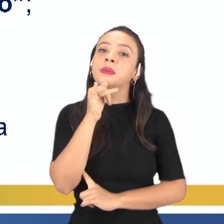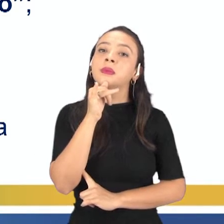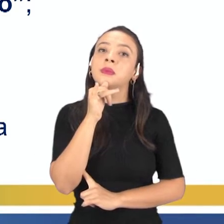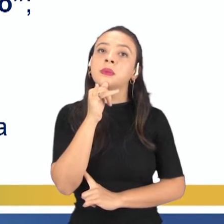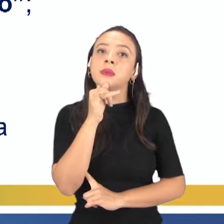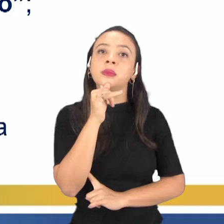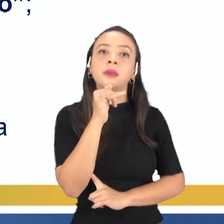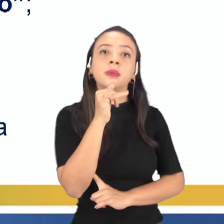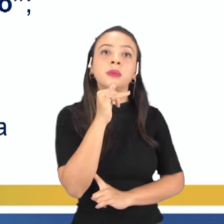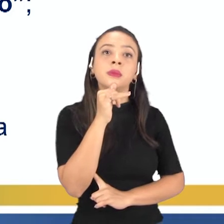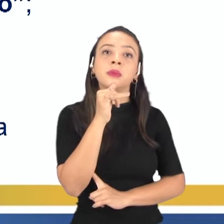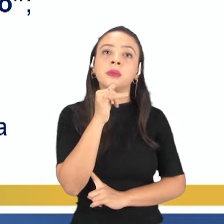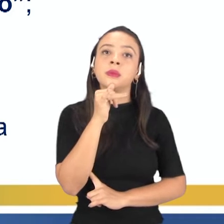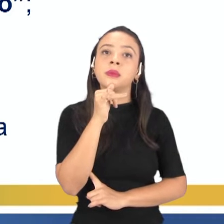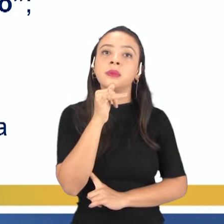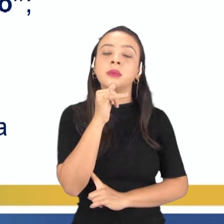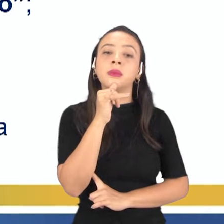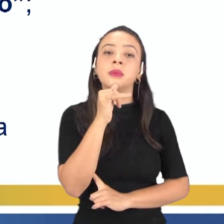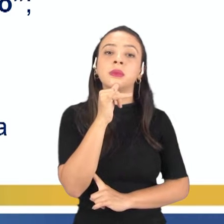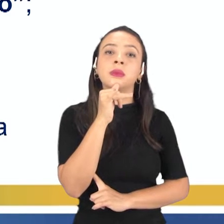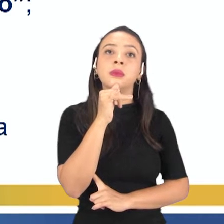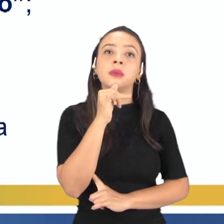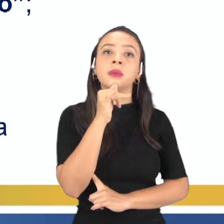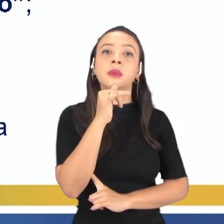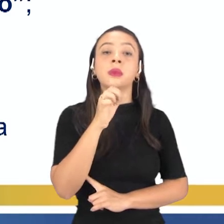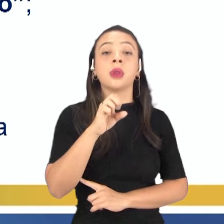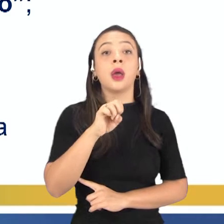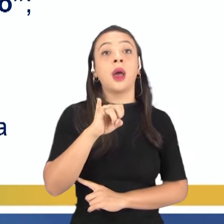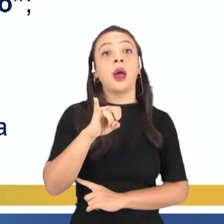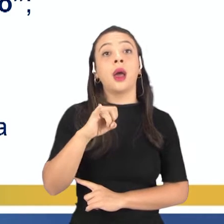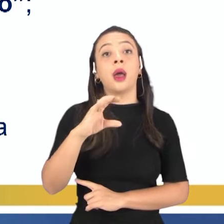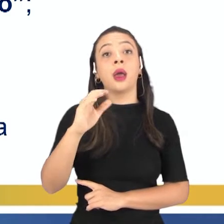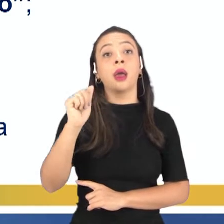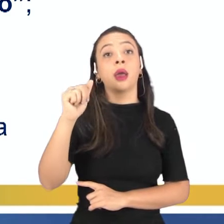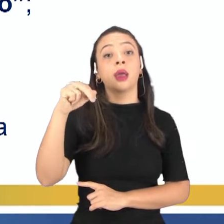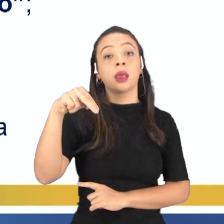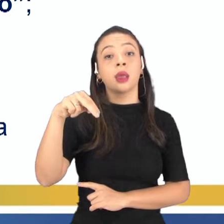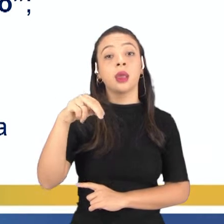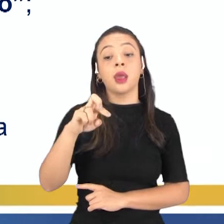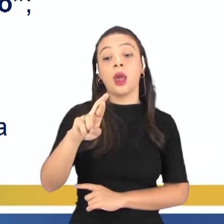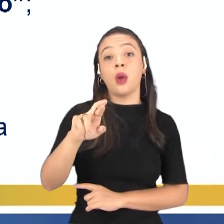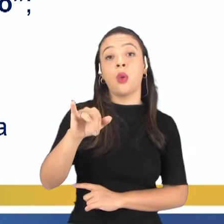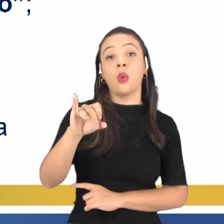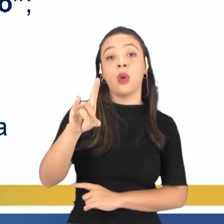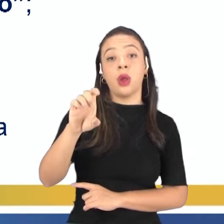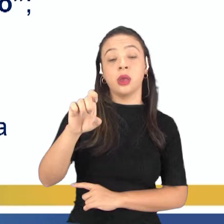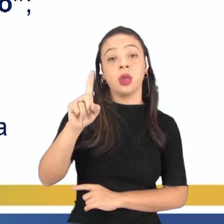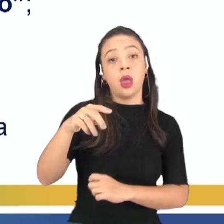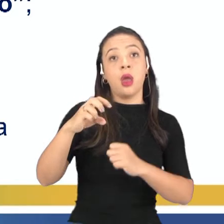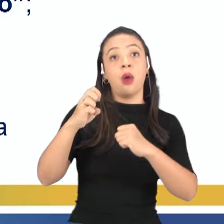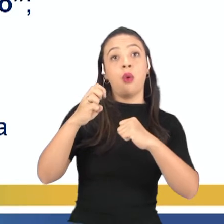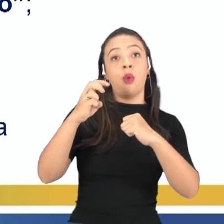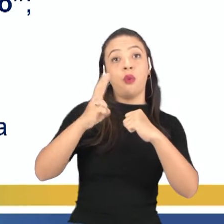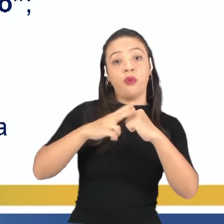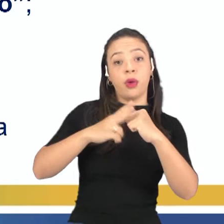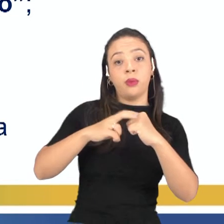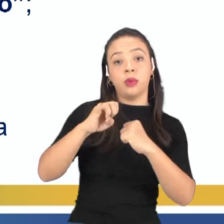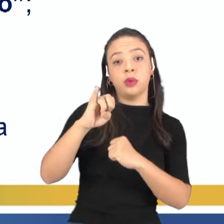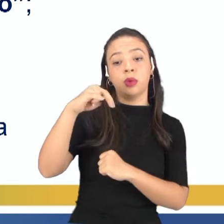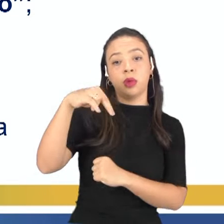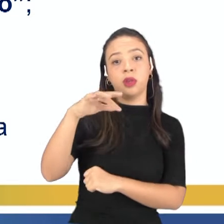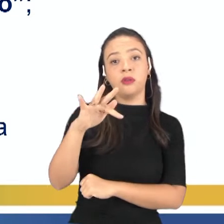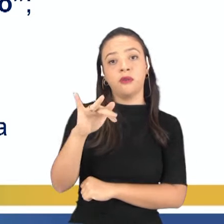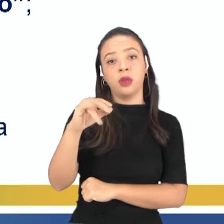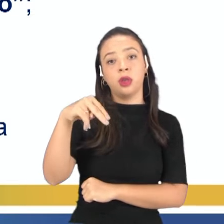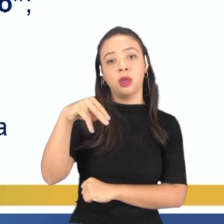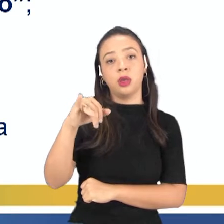a bike. O can é o nosso modal e ride é o nosso verbo no infinitivo, porém ele não está acompanhado do to.